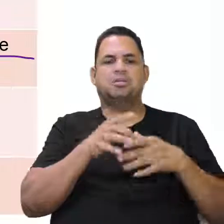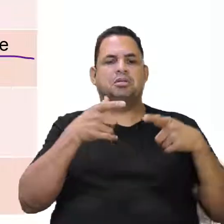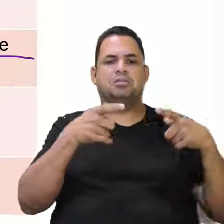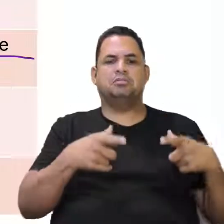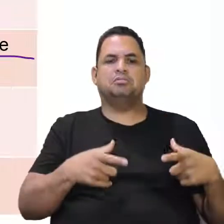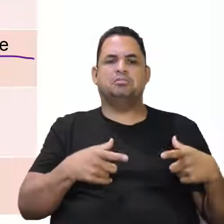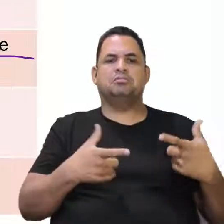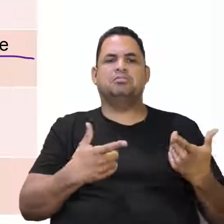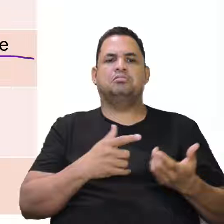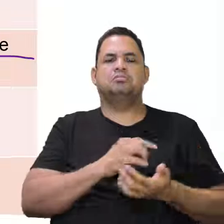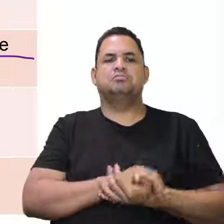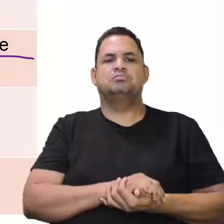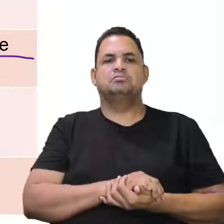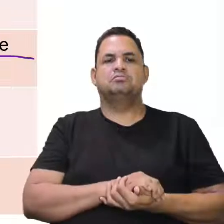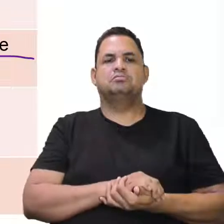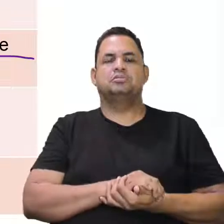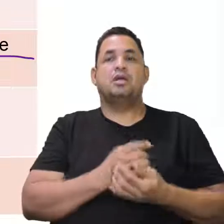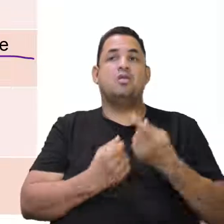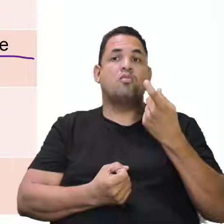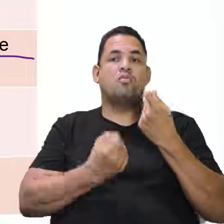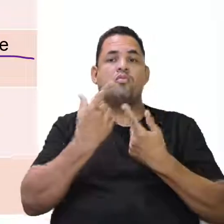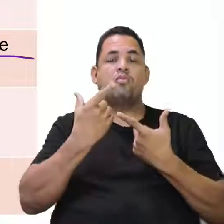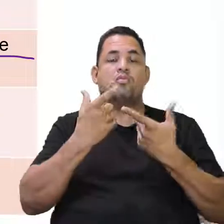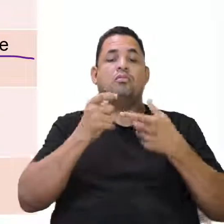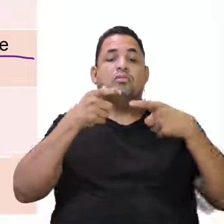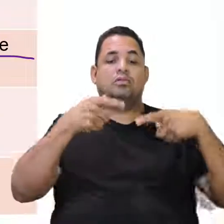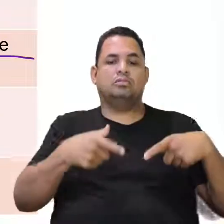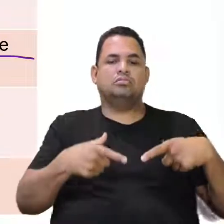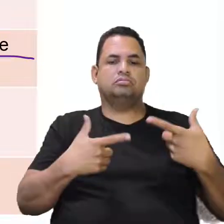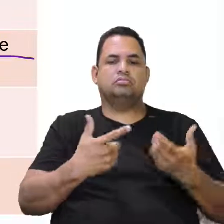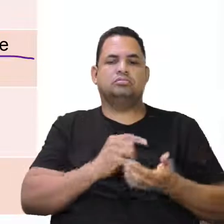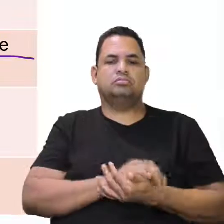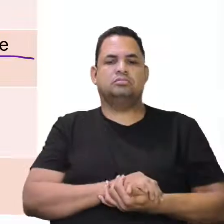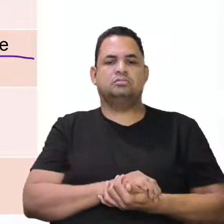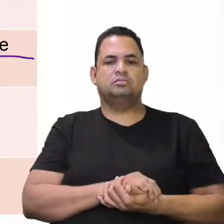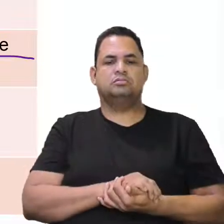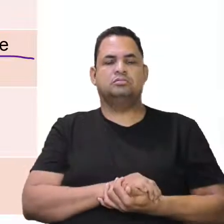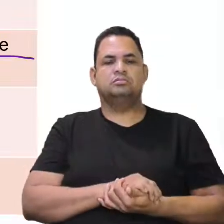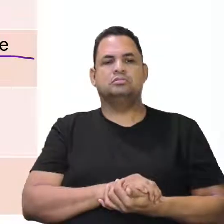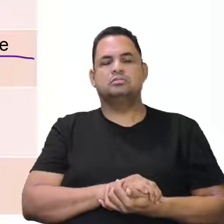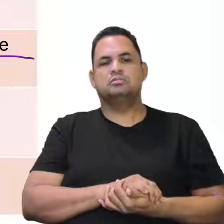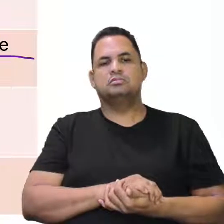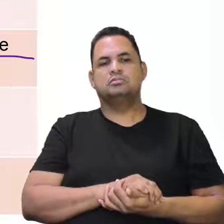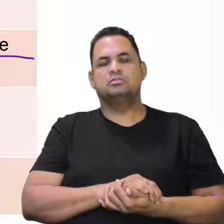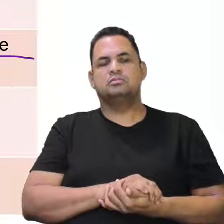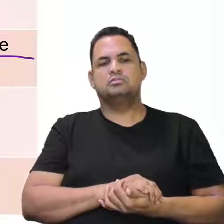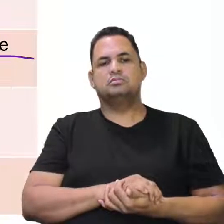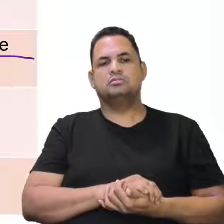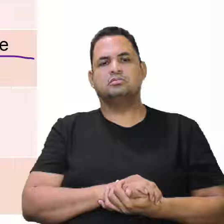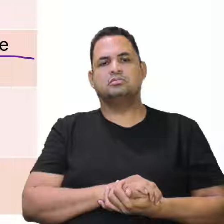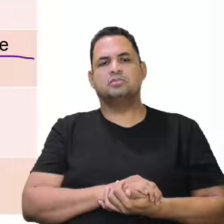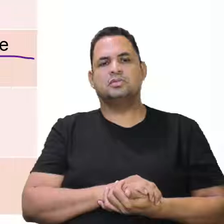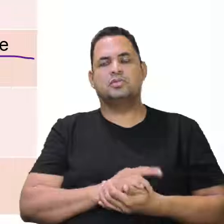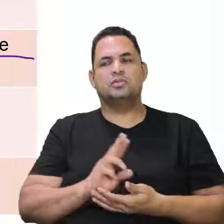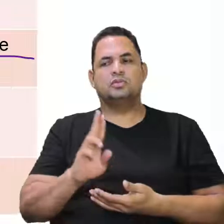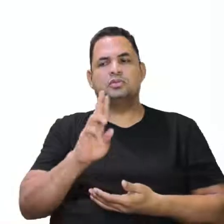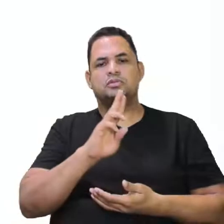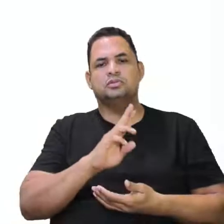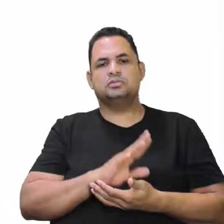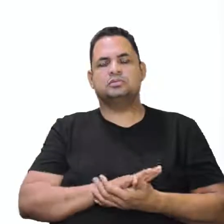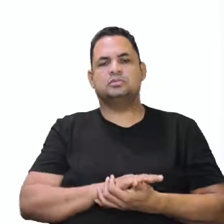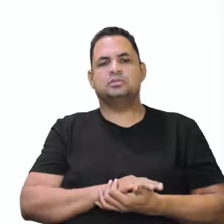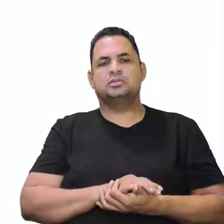Somewhere significa aqui algum lugar. Então, de acordo com essas informações aqui, então eu vou usar o quê? O